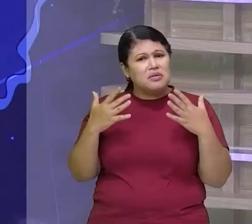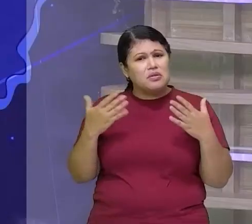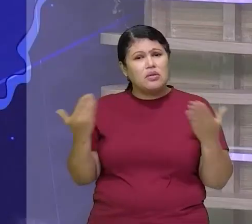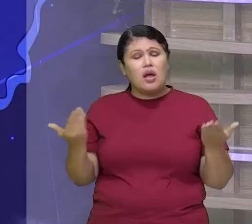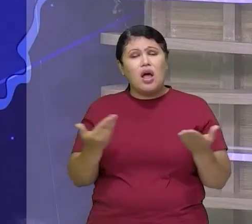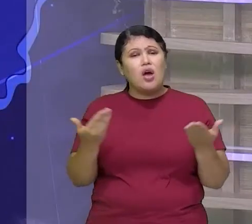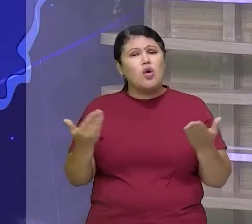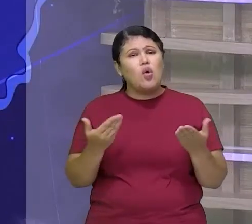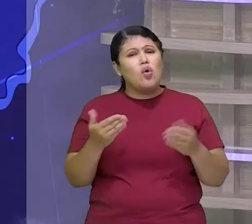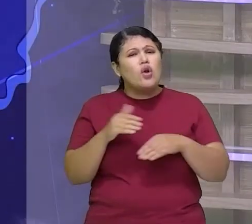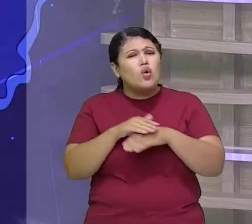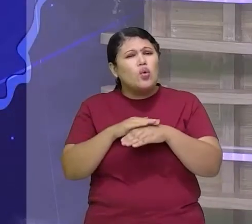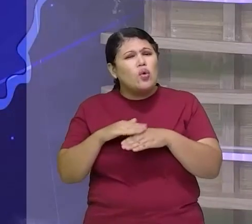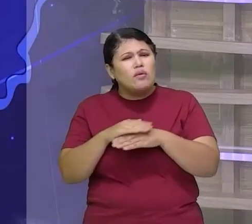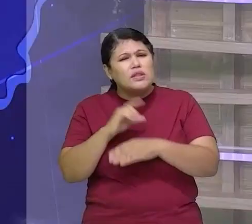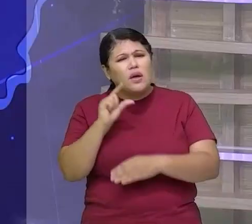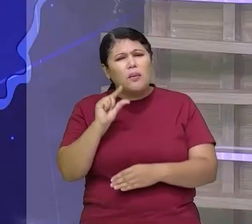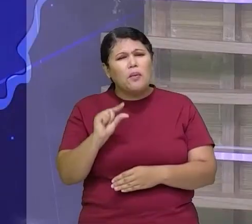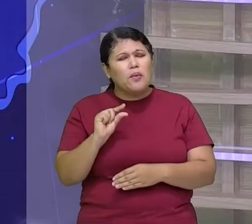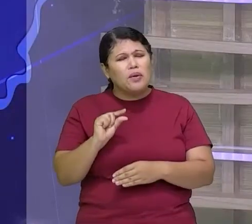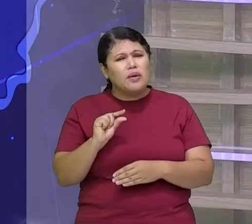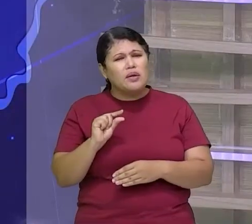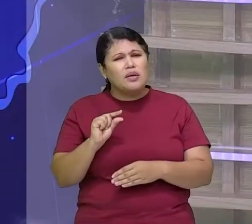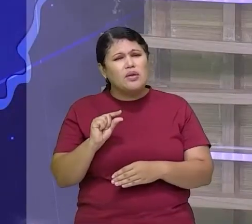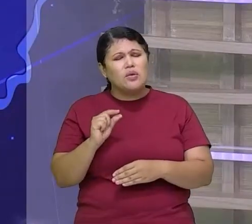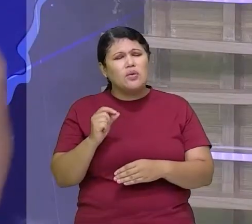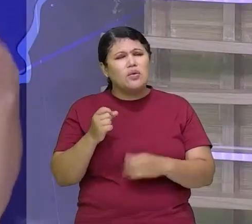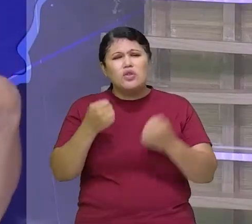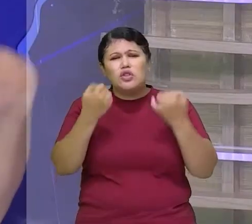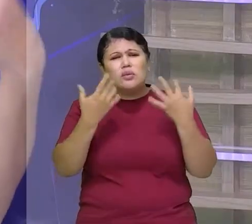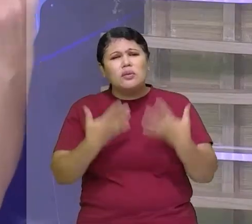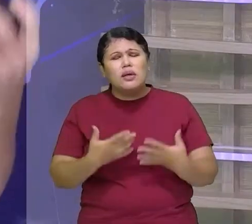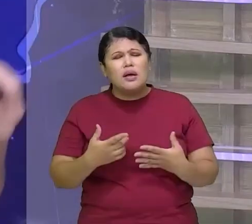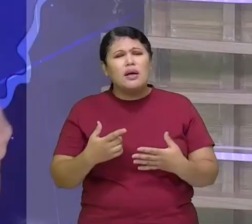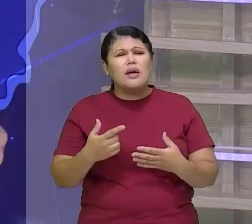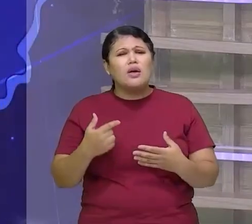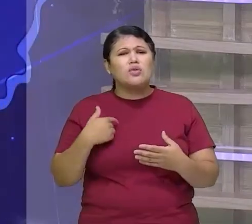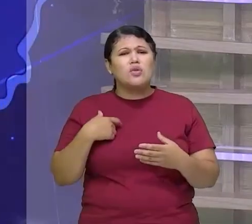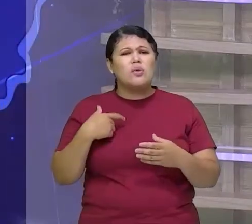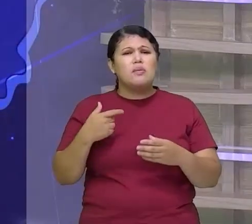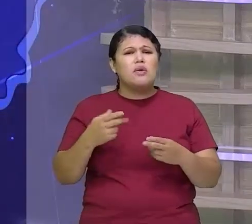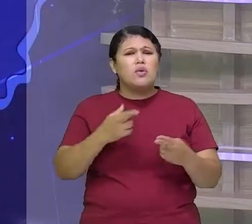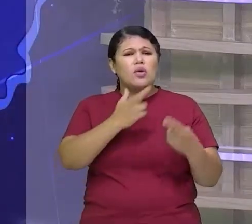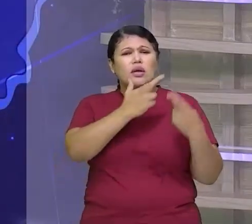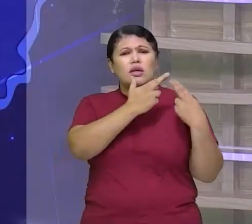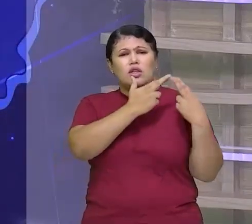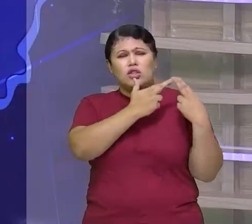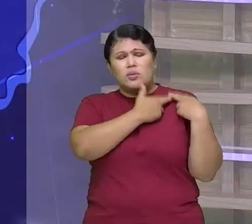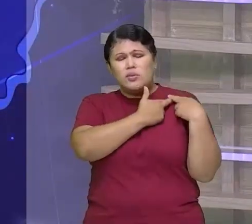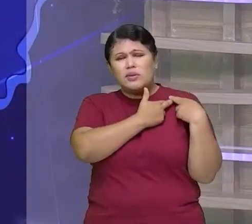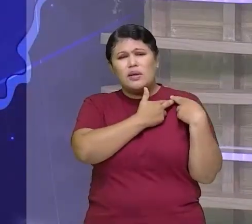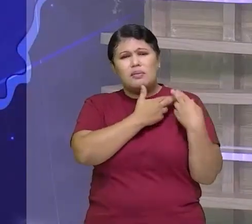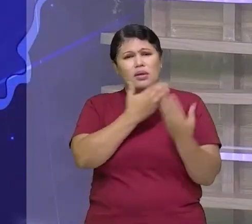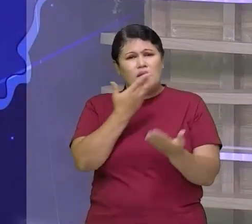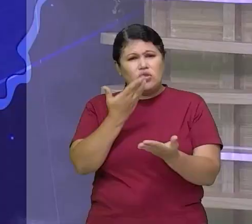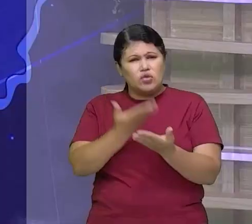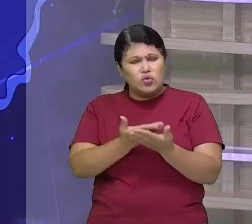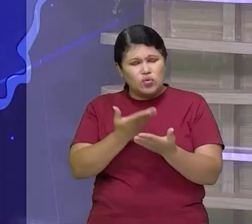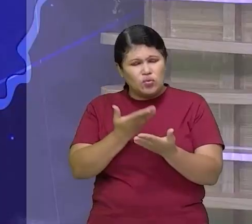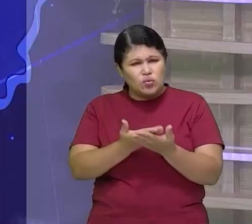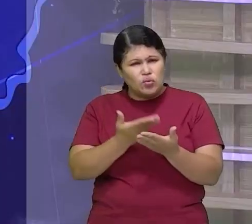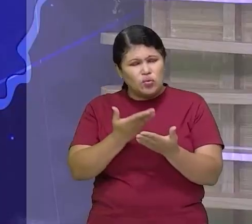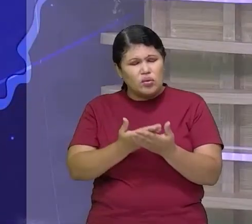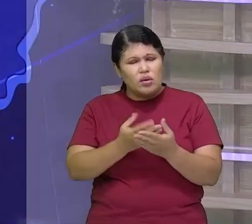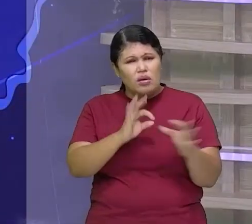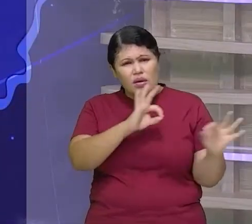Agora a gente vai ter uma conversa. Que conversa? Falar um pouco sobre o nosso compromisso de estar em todas as